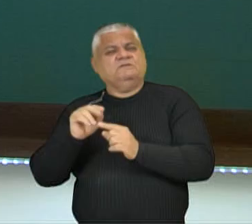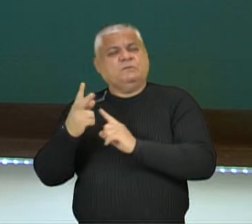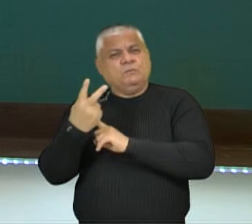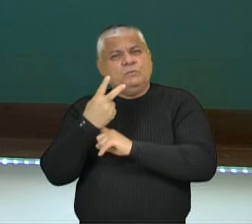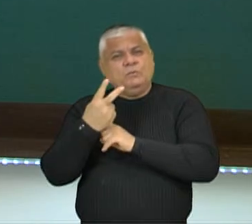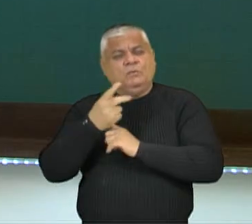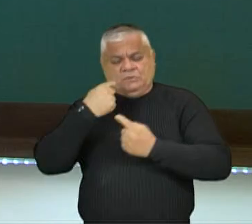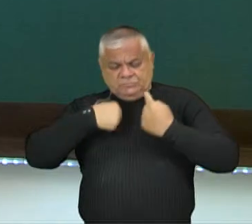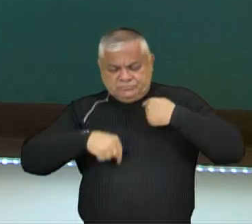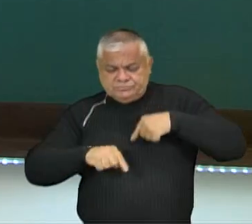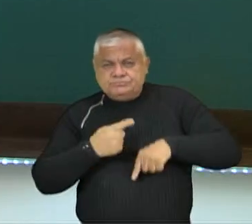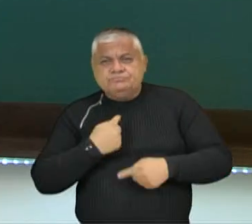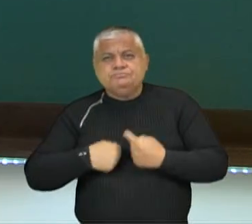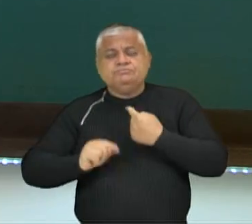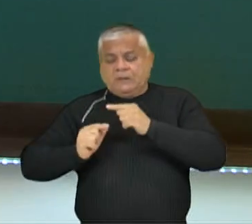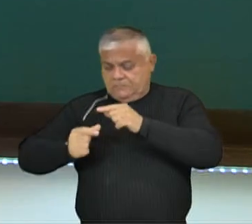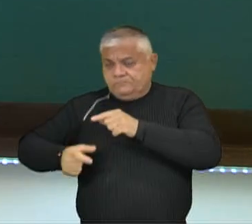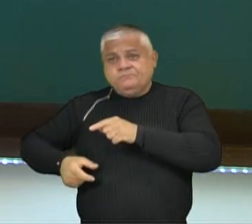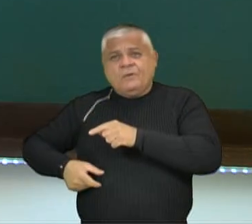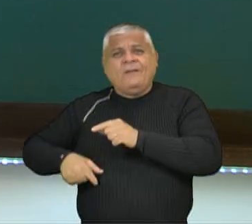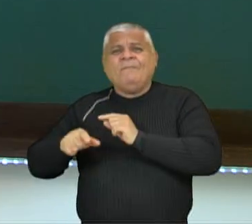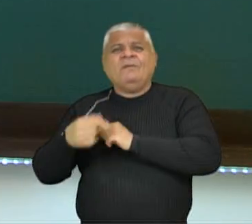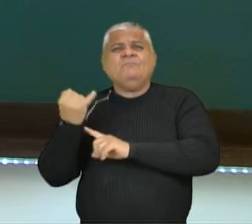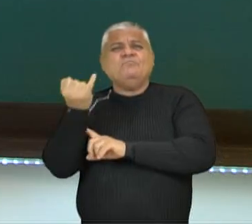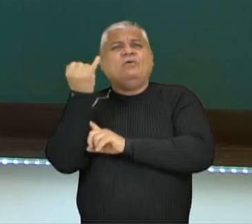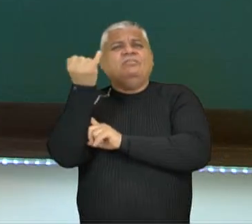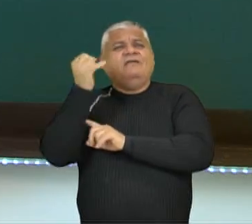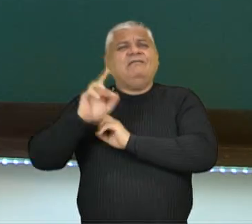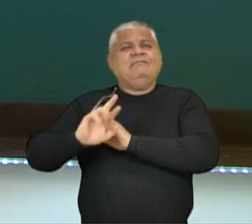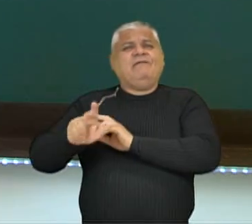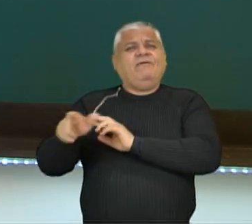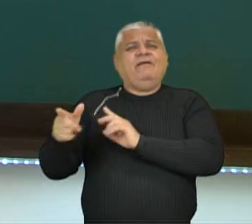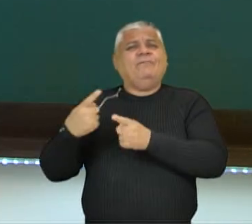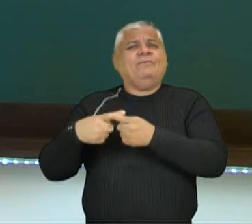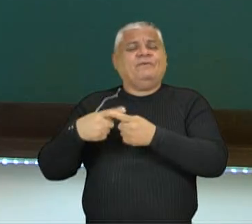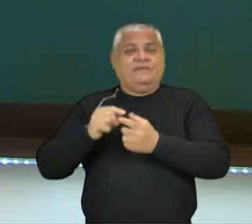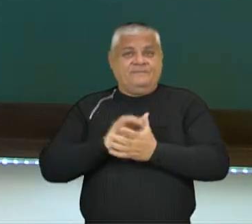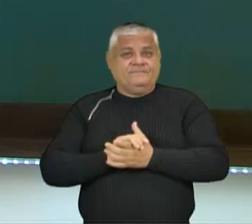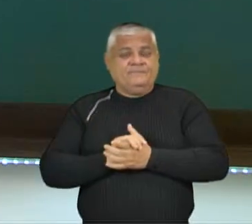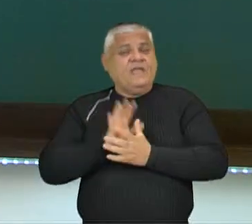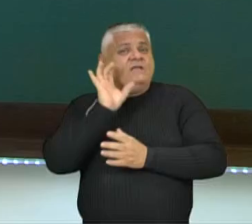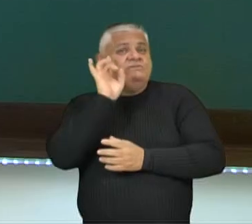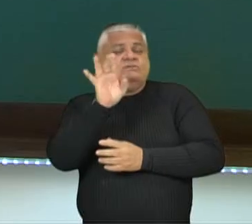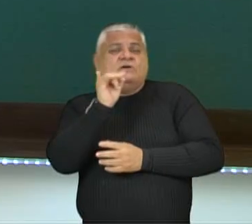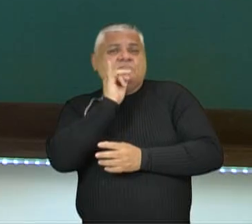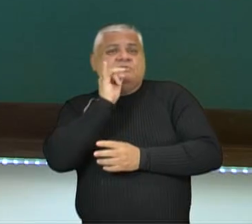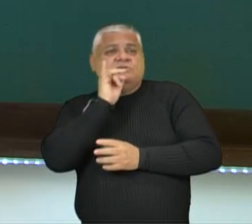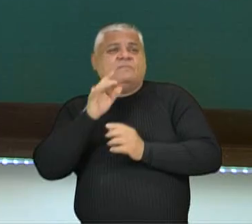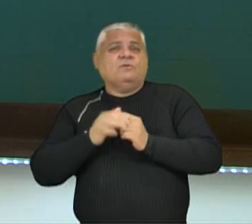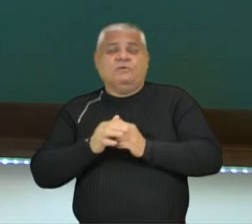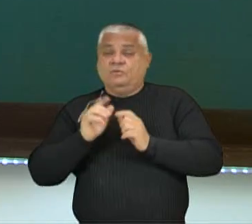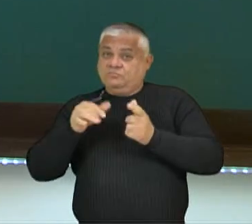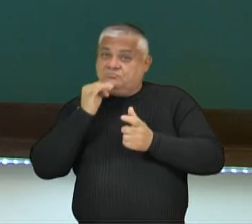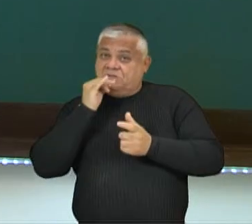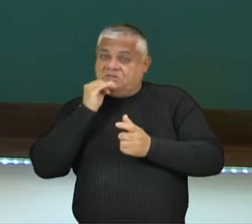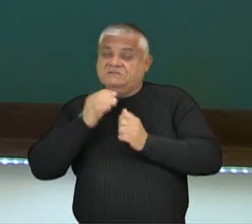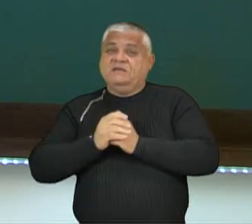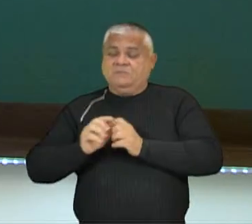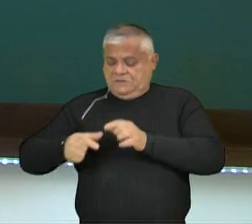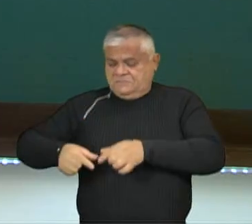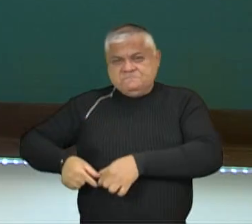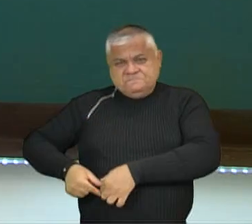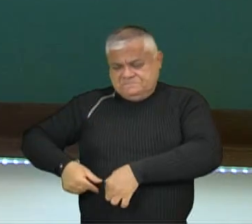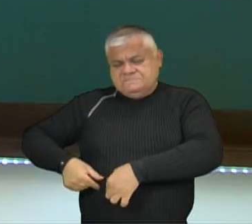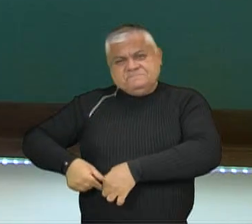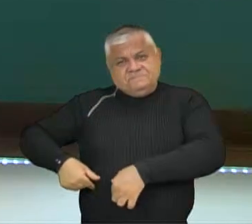imunológico, a gente sabe que esse apêndice ele não tem grandes importâncias no nosso organismo. Ele é uma projeção que fica localizado entre os nossos